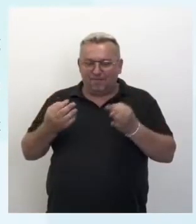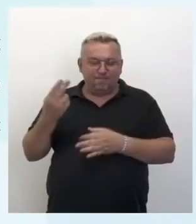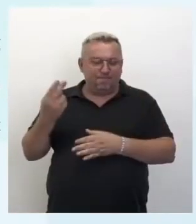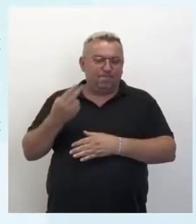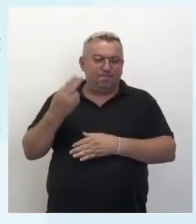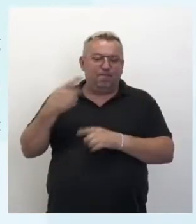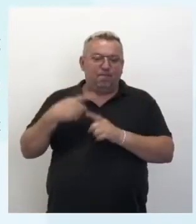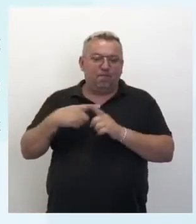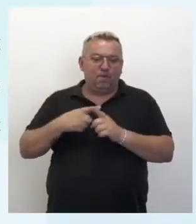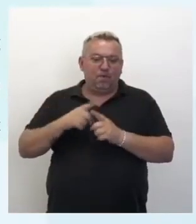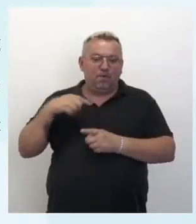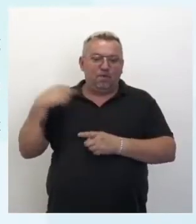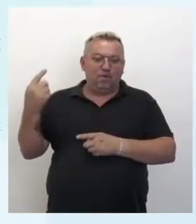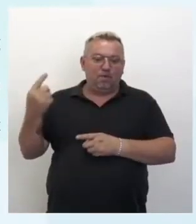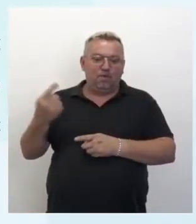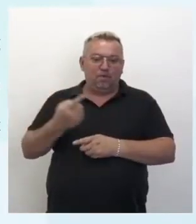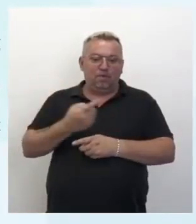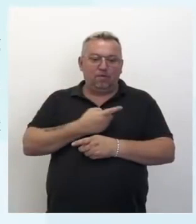está falando, nós